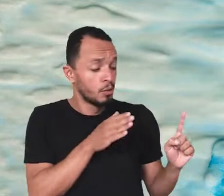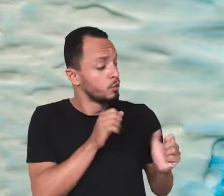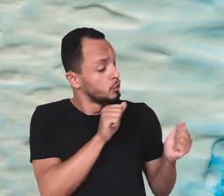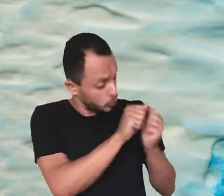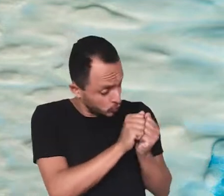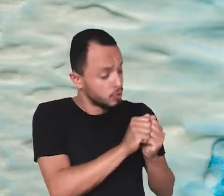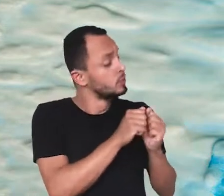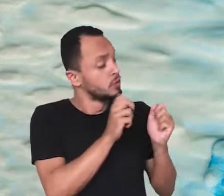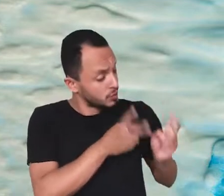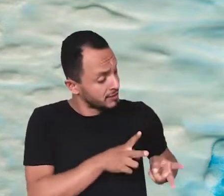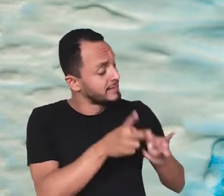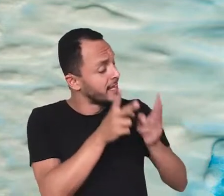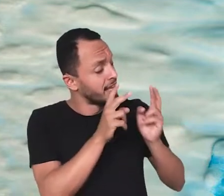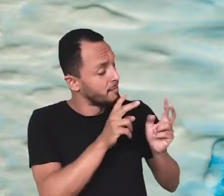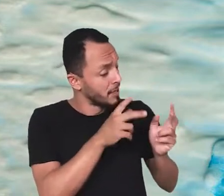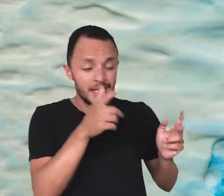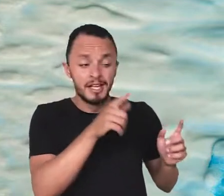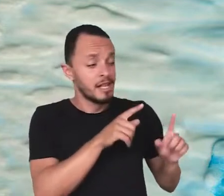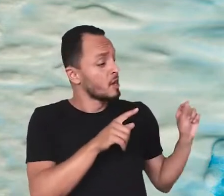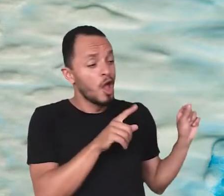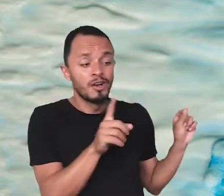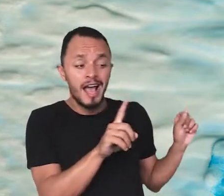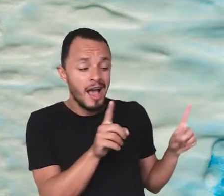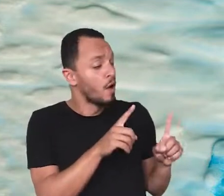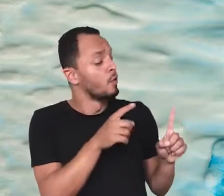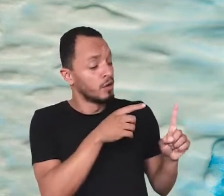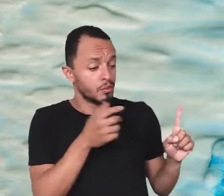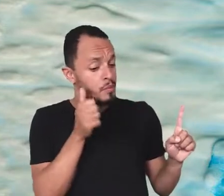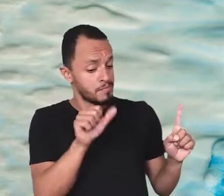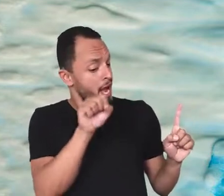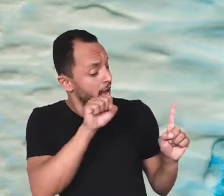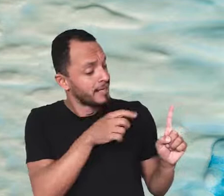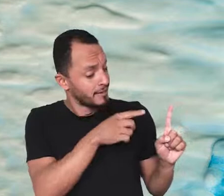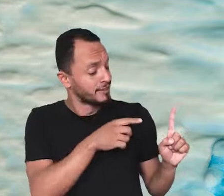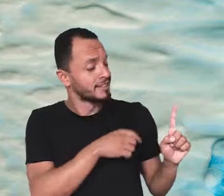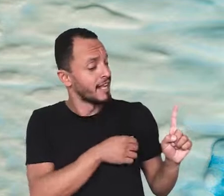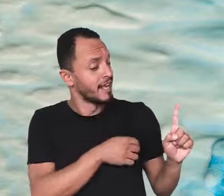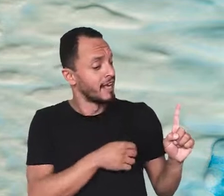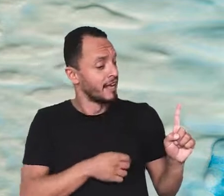quero deixar você ir pra longe da mãe de novo. Perdoa sua mãe, minha filha.